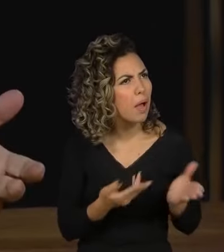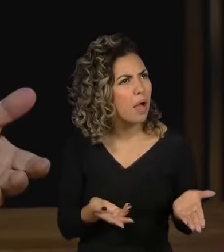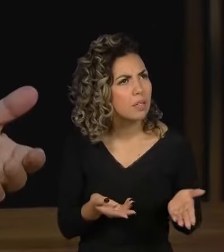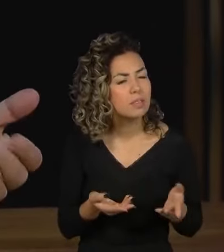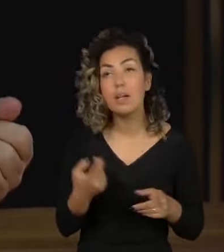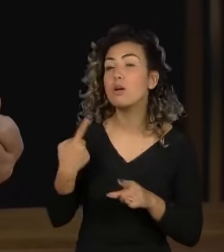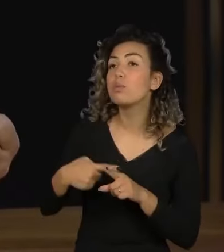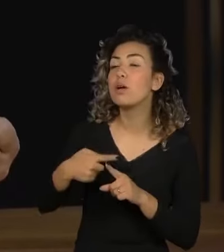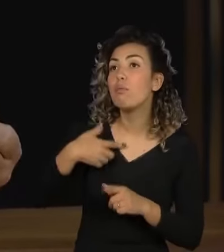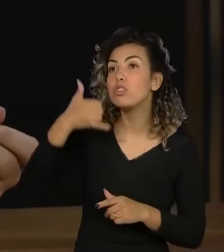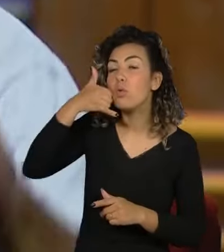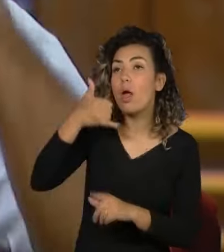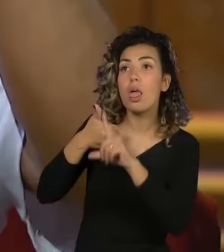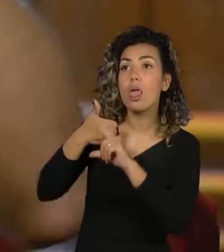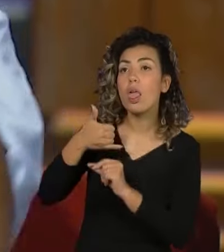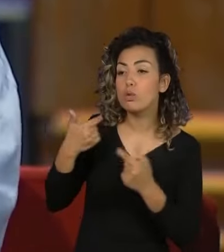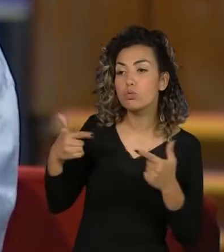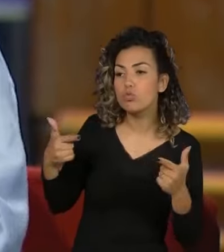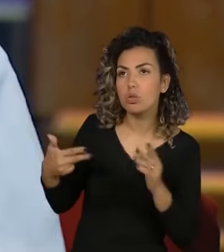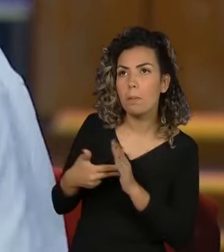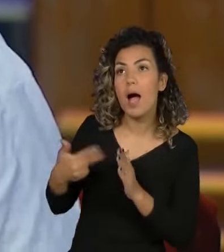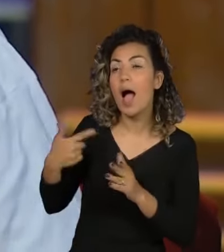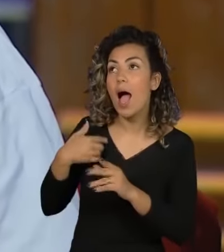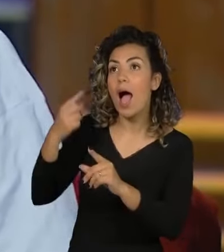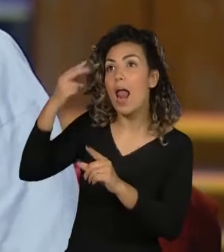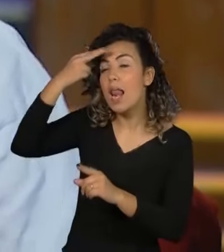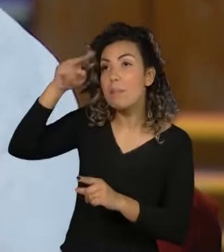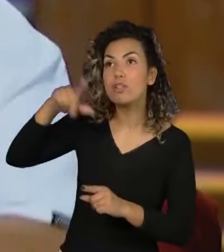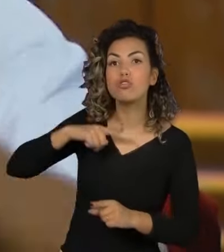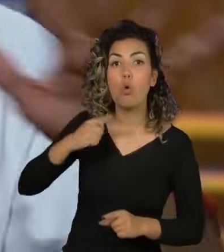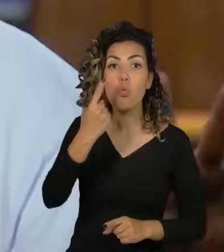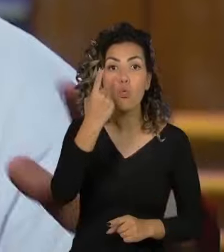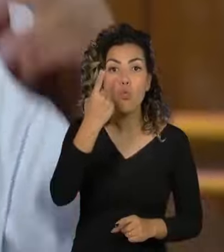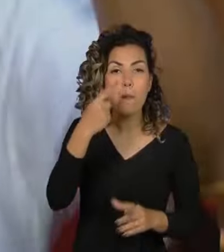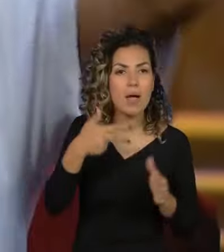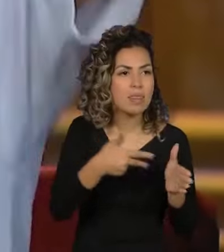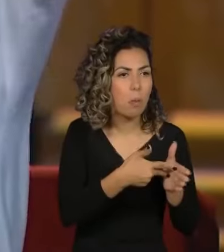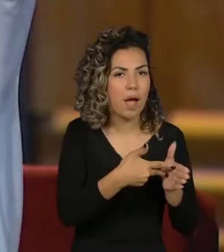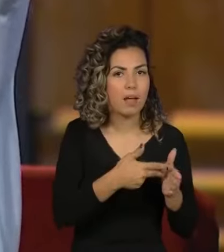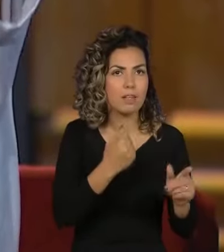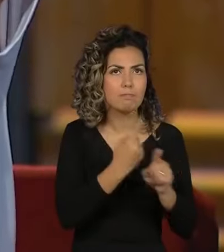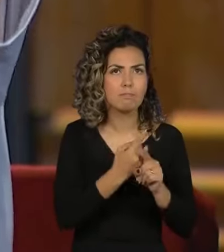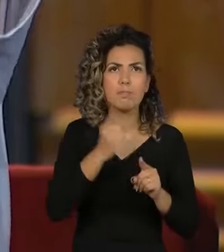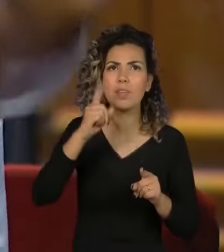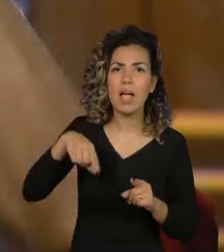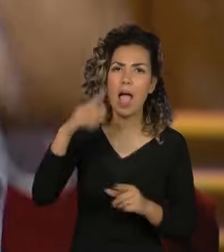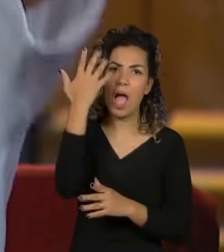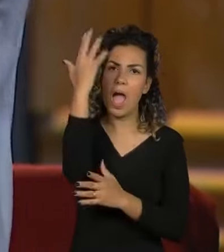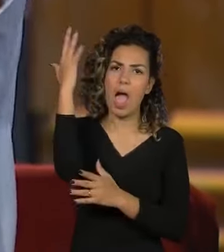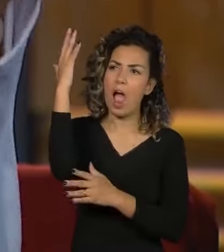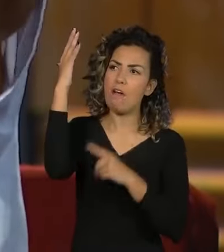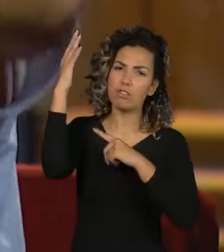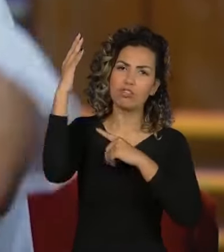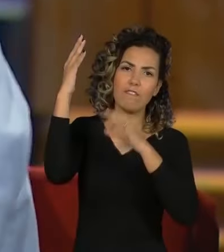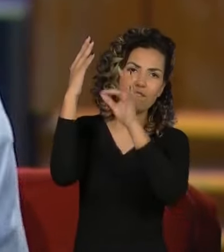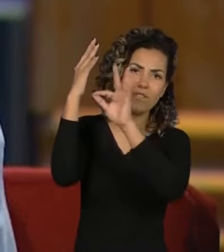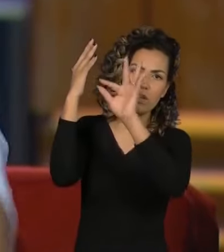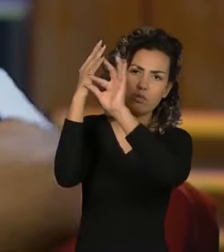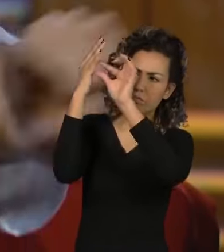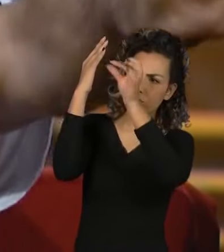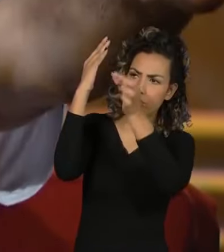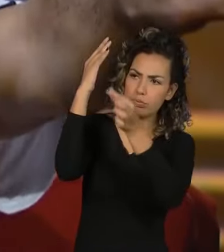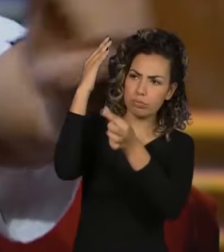carregar tar aí eu lembro que tinha uma tomada só naquele festival pro campo e tava pendurado numa árvore assim uma extensão e tinha